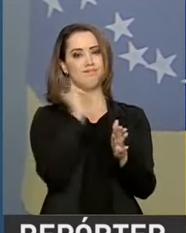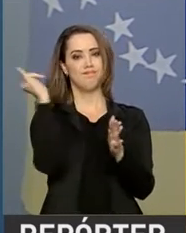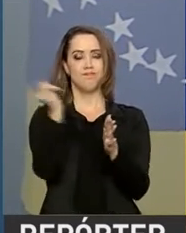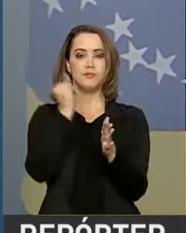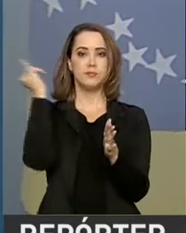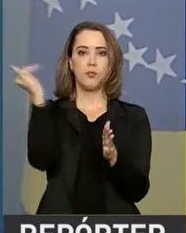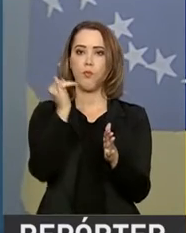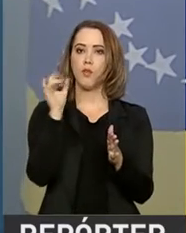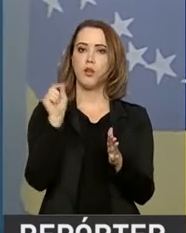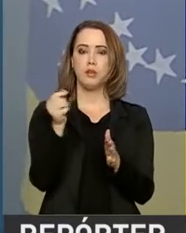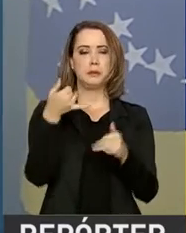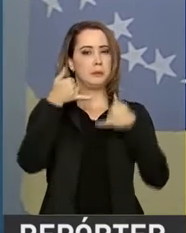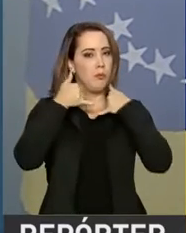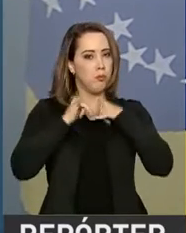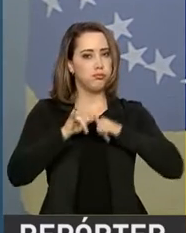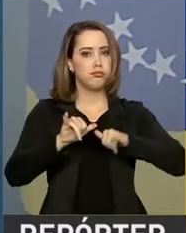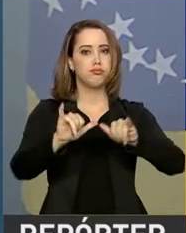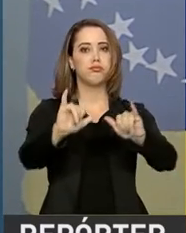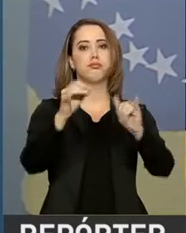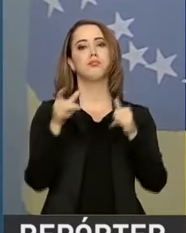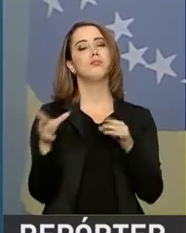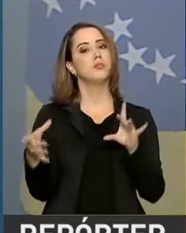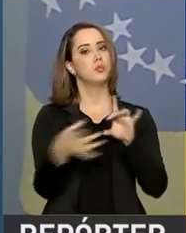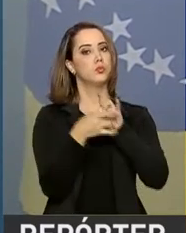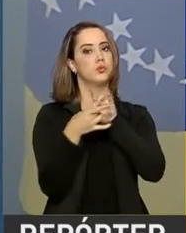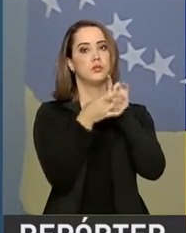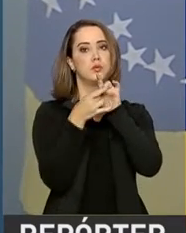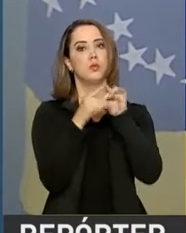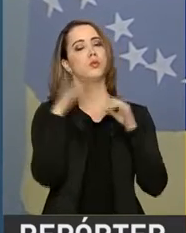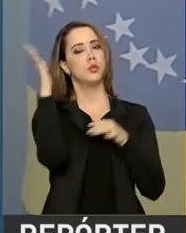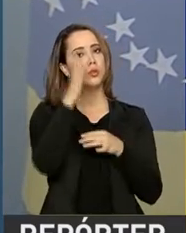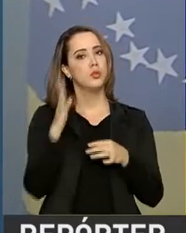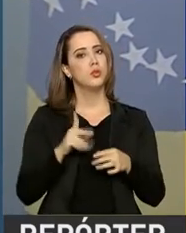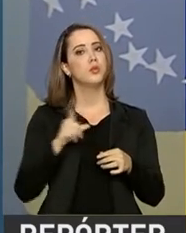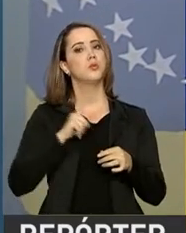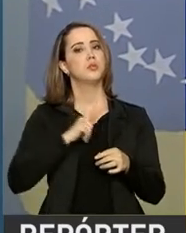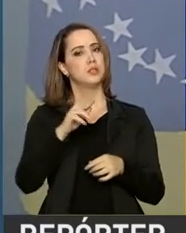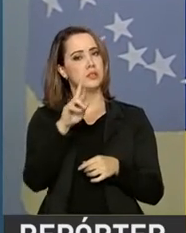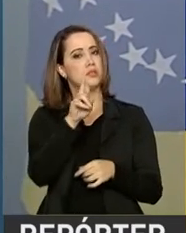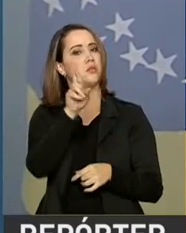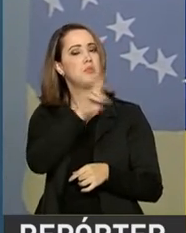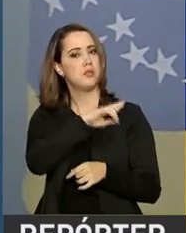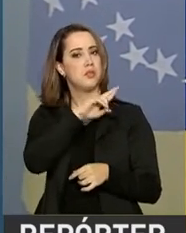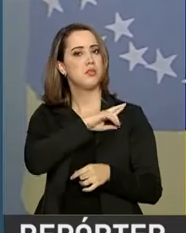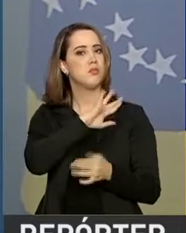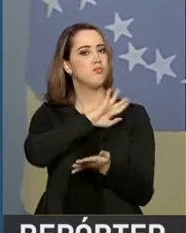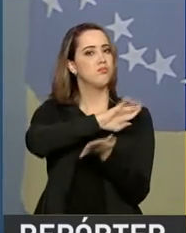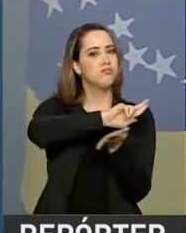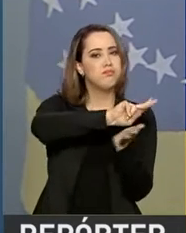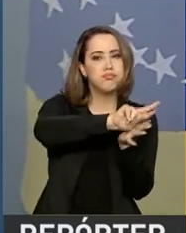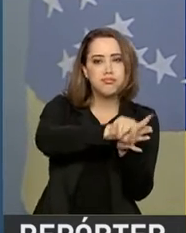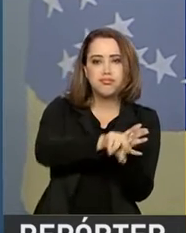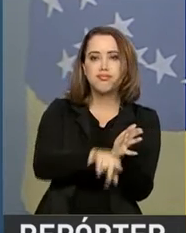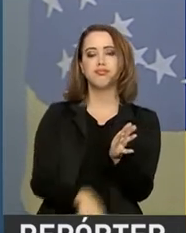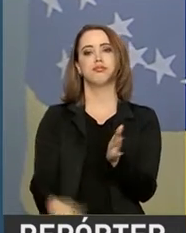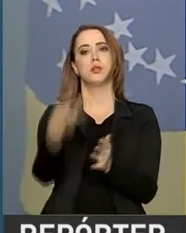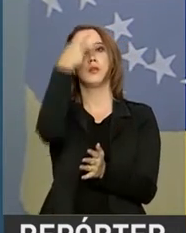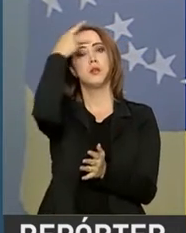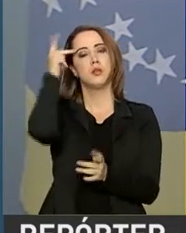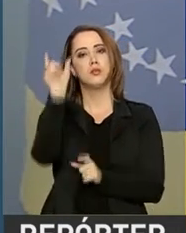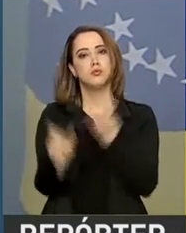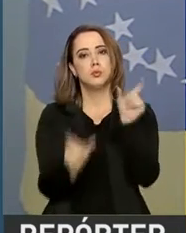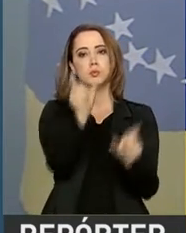de energia da integração nacional que representa na vida de dezenas de milhões de